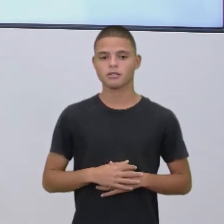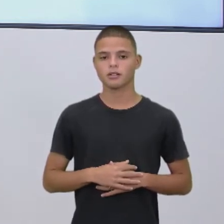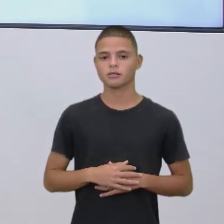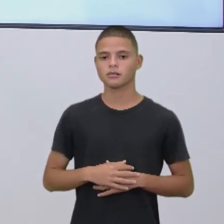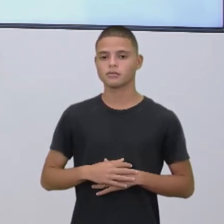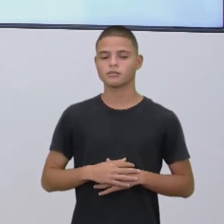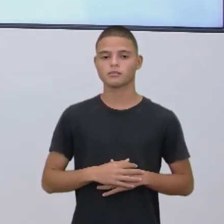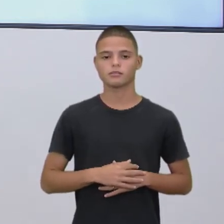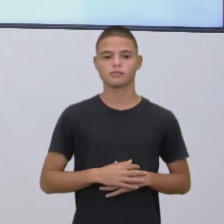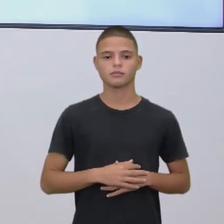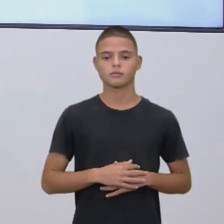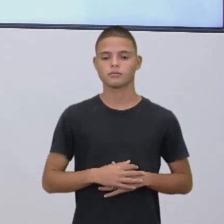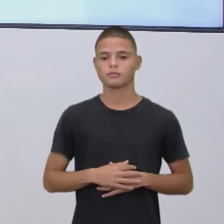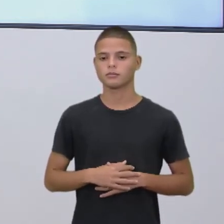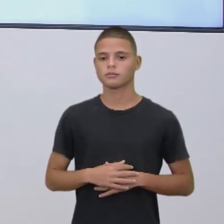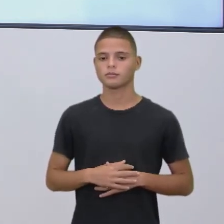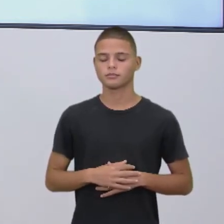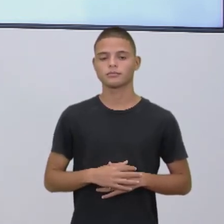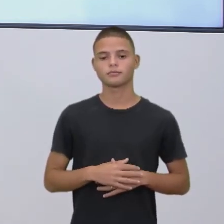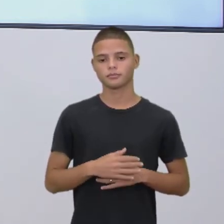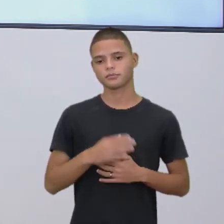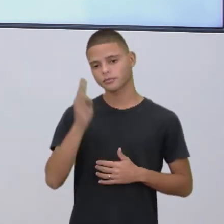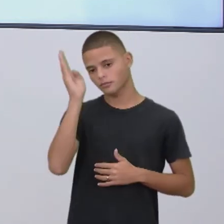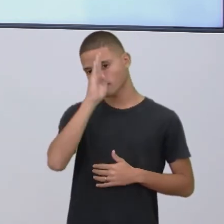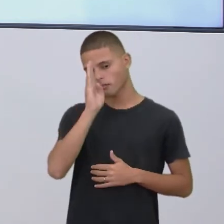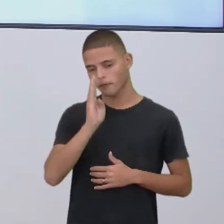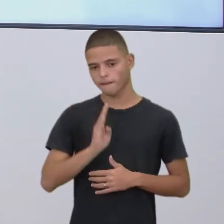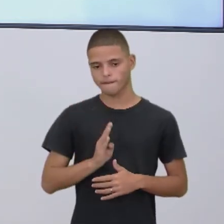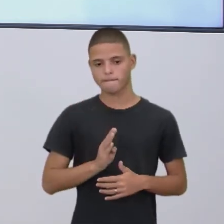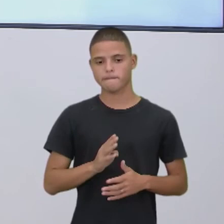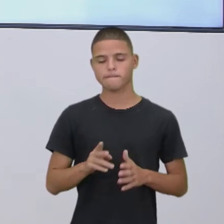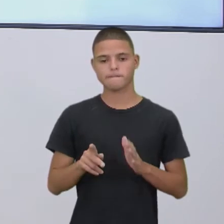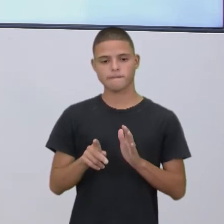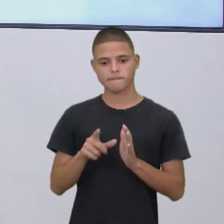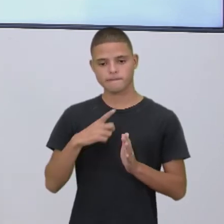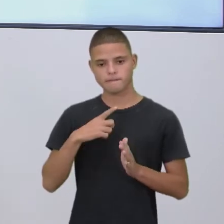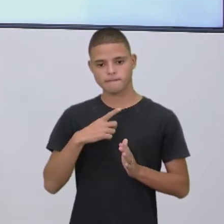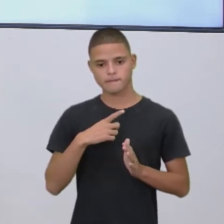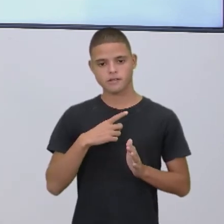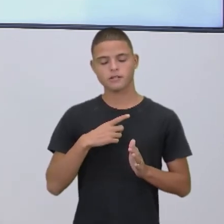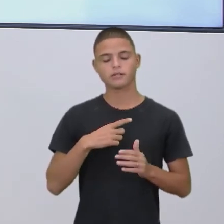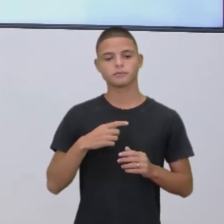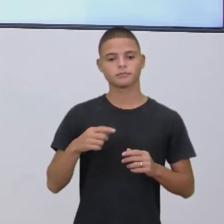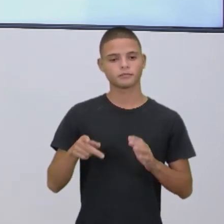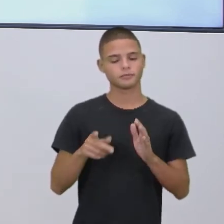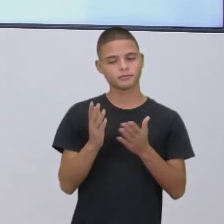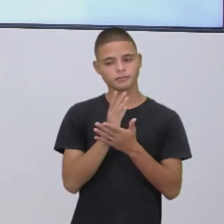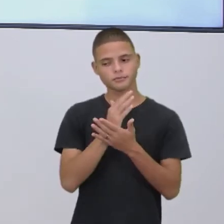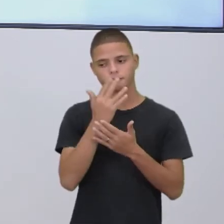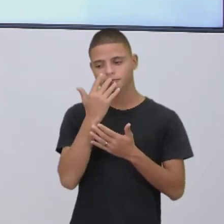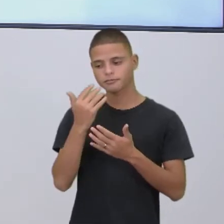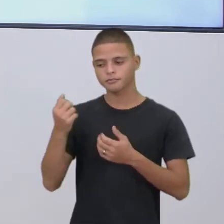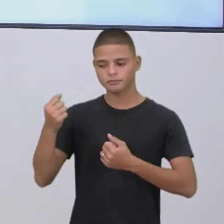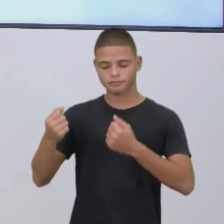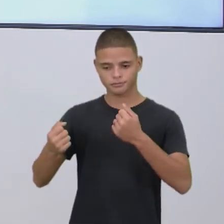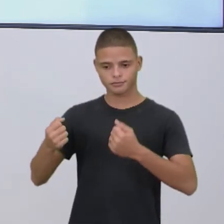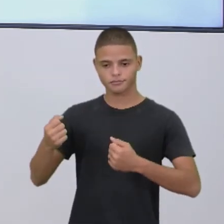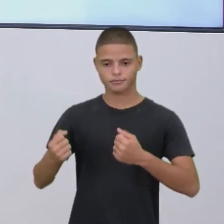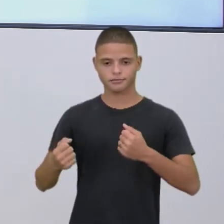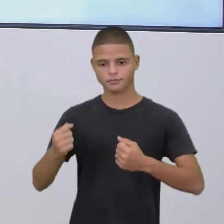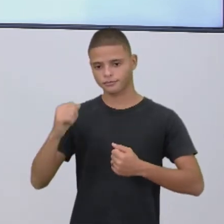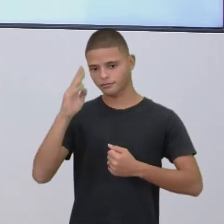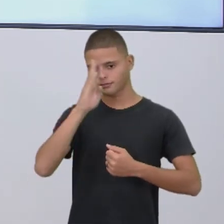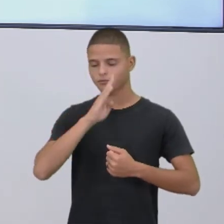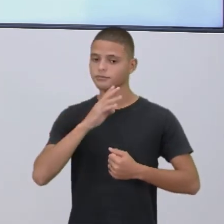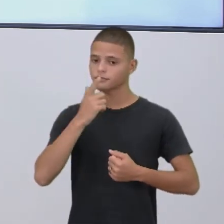é a cor predileta não. Então o brasileiro ele é conservador em relação assim, as cores dos carros, por exemplo, que ele escolhe. Pode perceber,